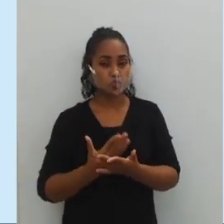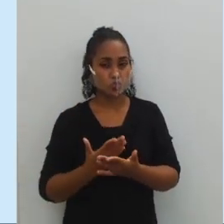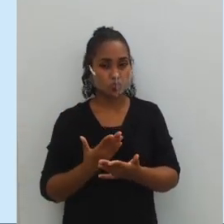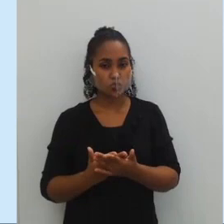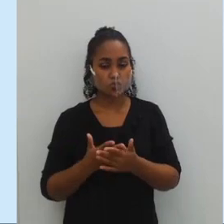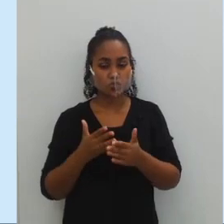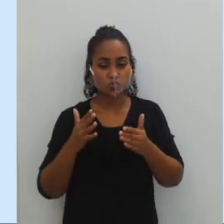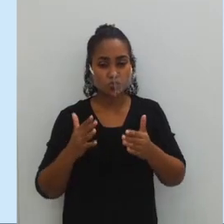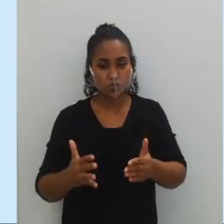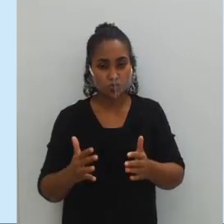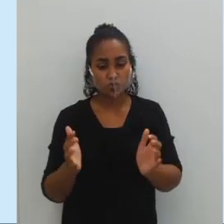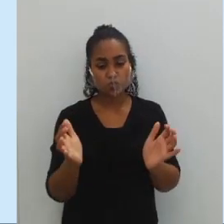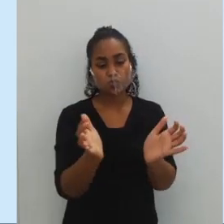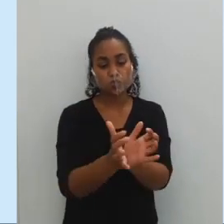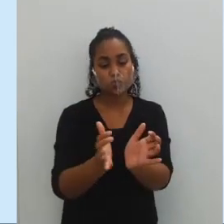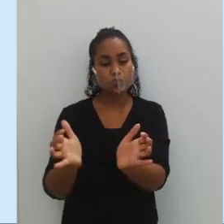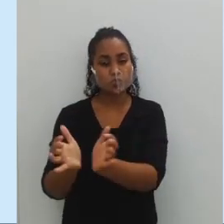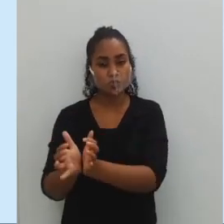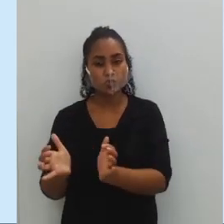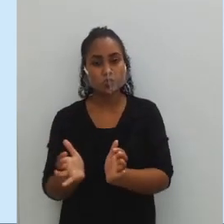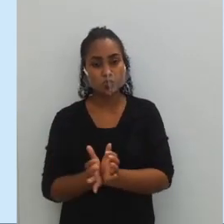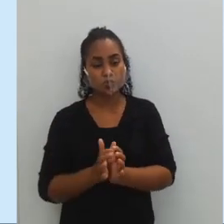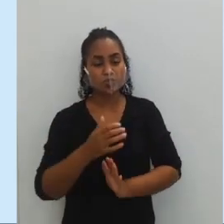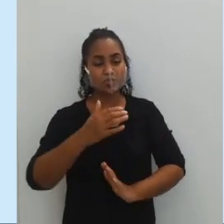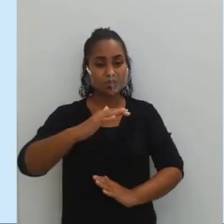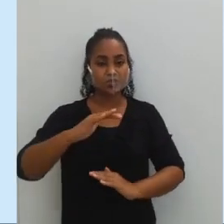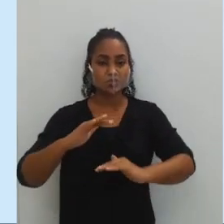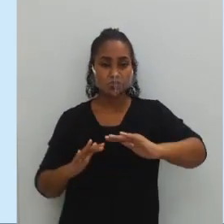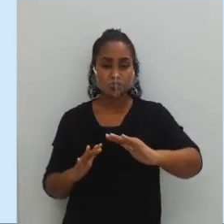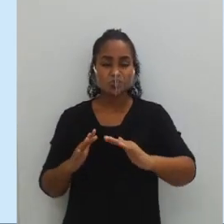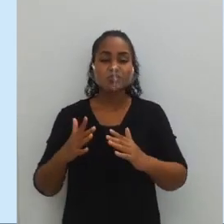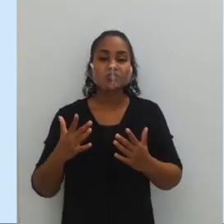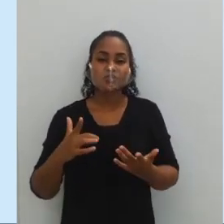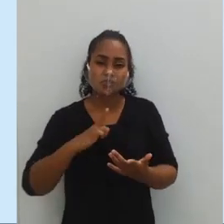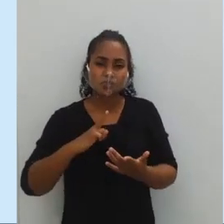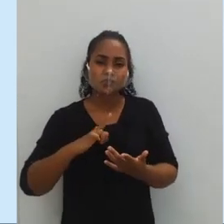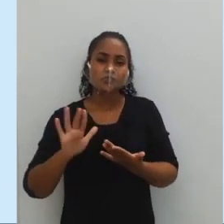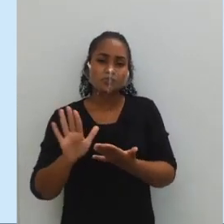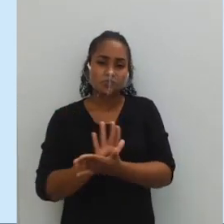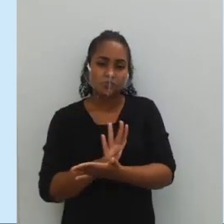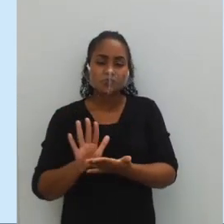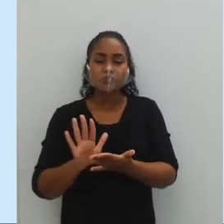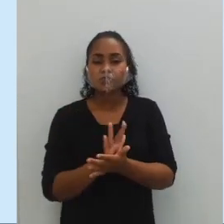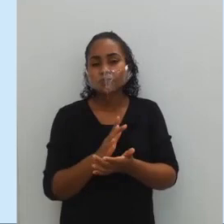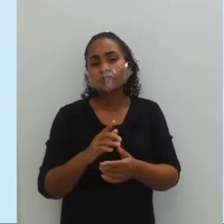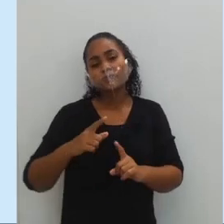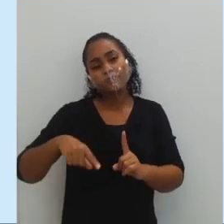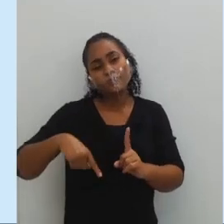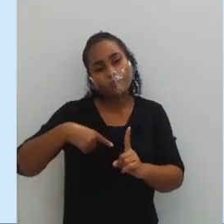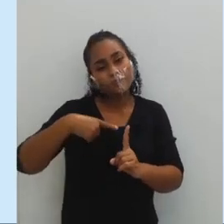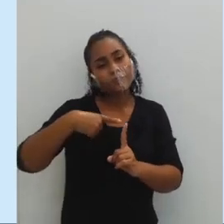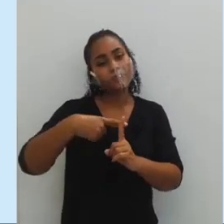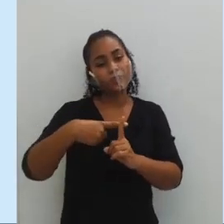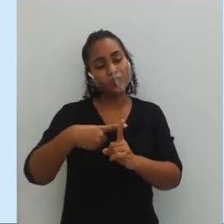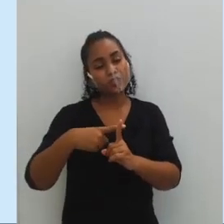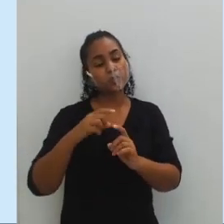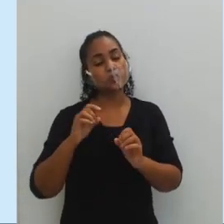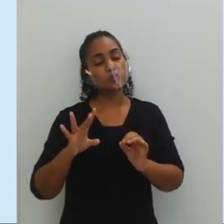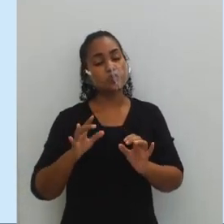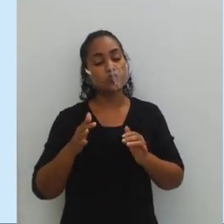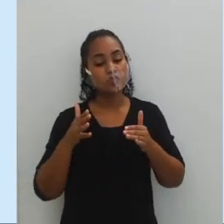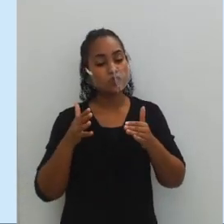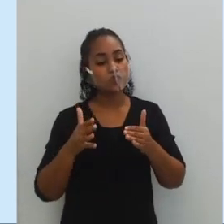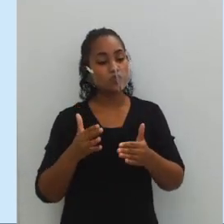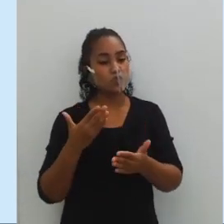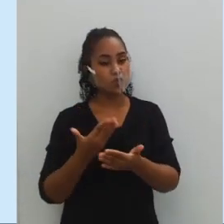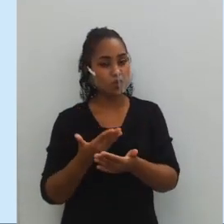foi justamente a questão das classificações das lutas. Eu falei para vocês que tem algumas outras mais, mas nos detemos